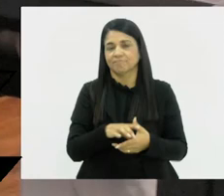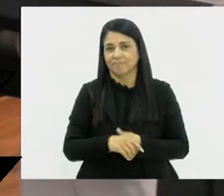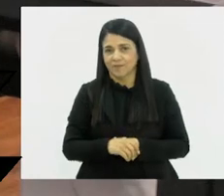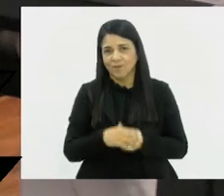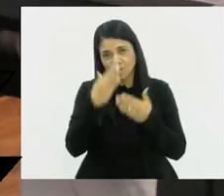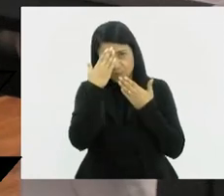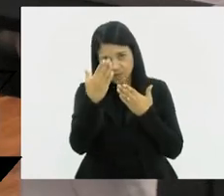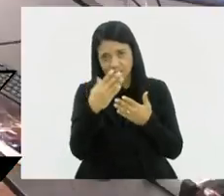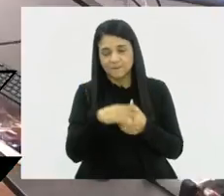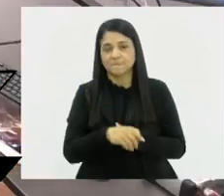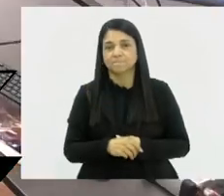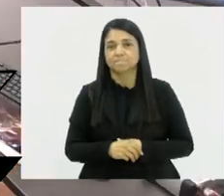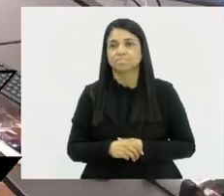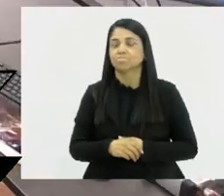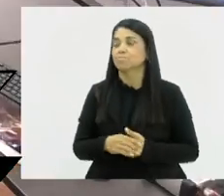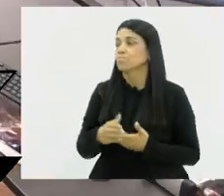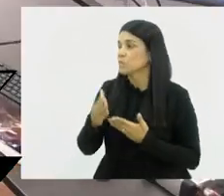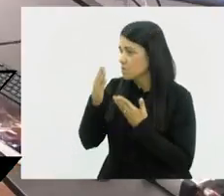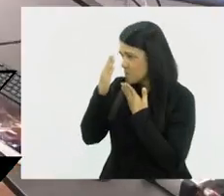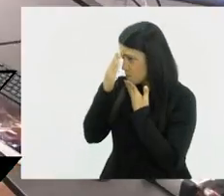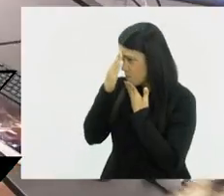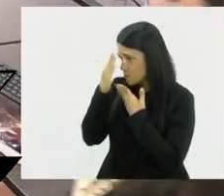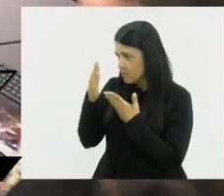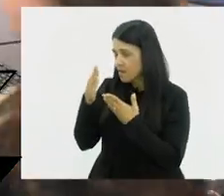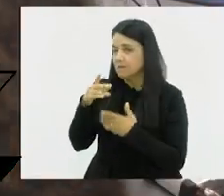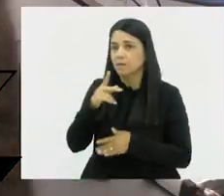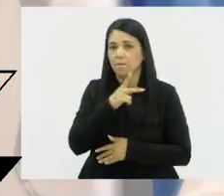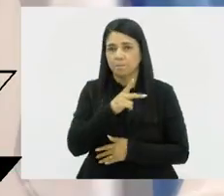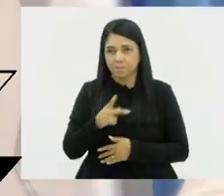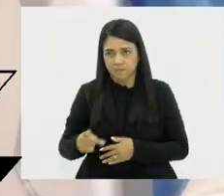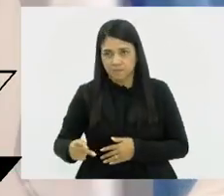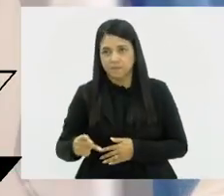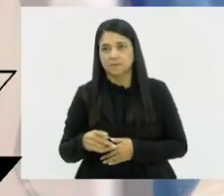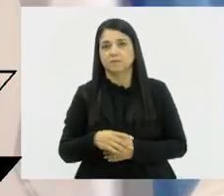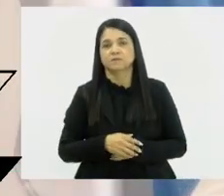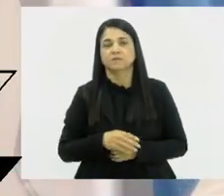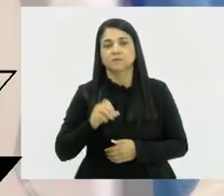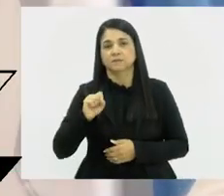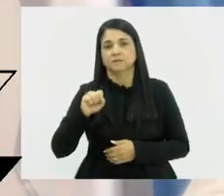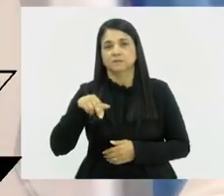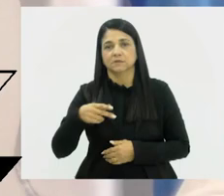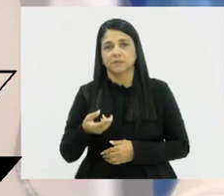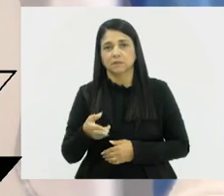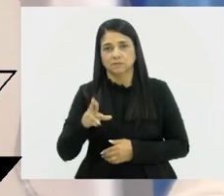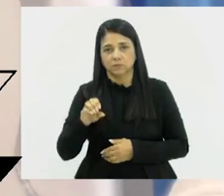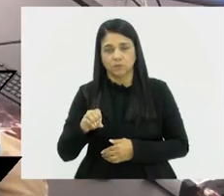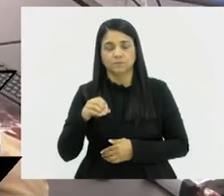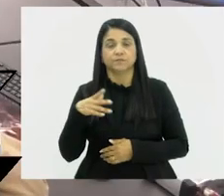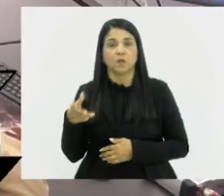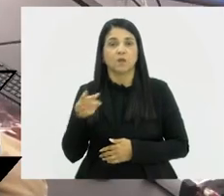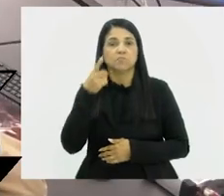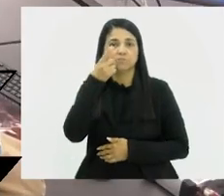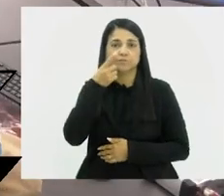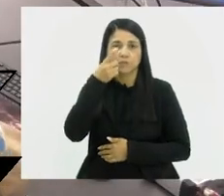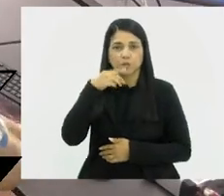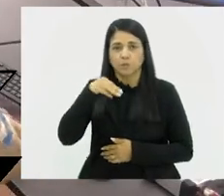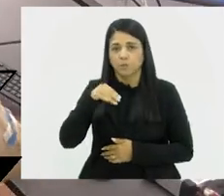Muito obrigado. Obrigado, presidente. Sandro, passa a palavra ao deputado Mink. Não,